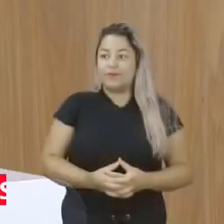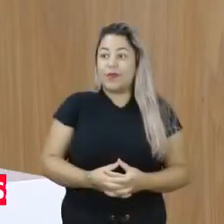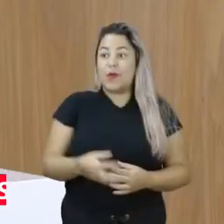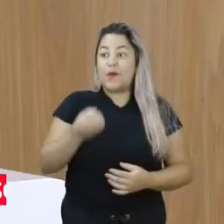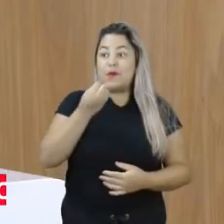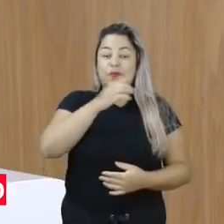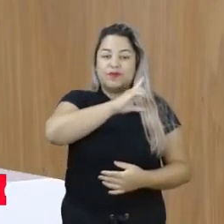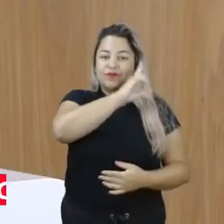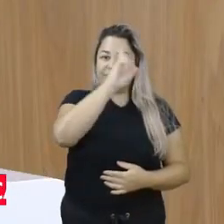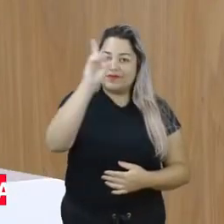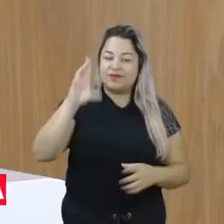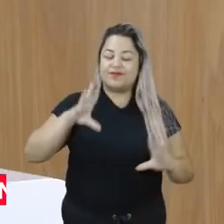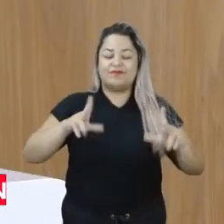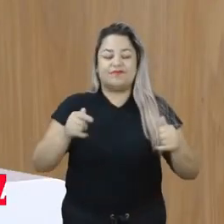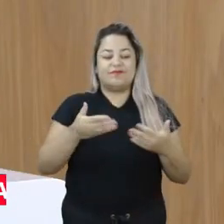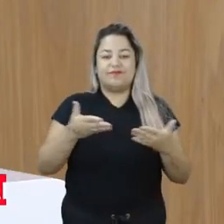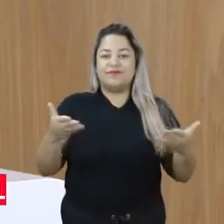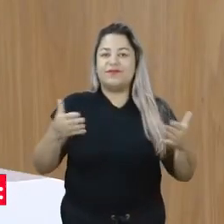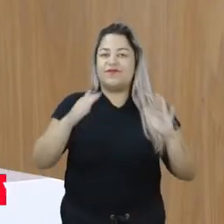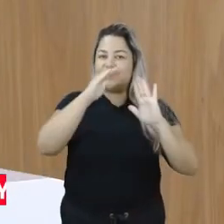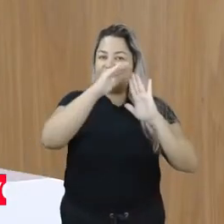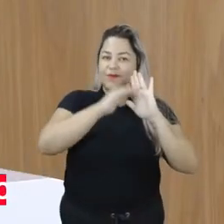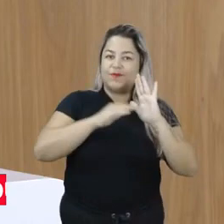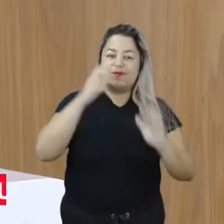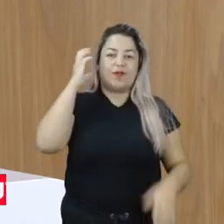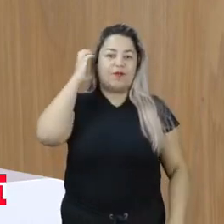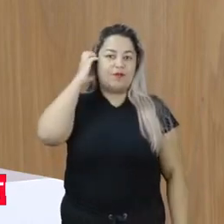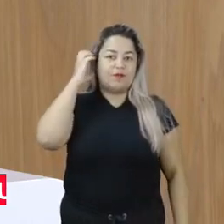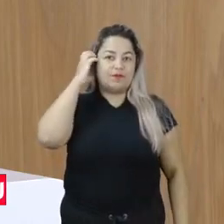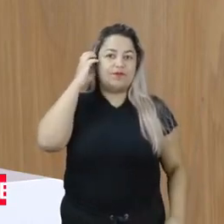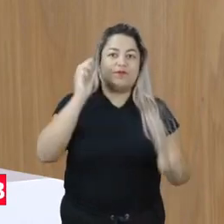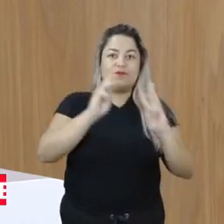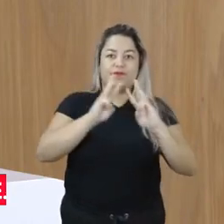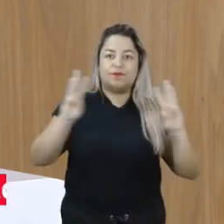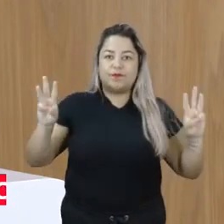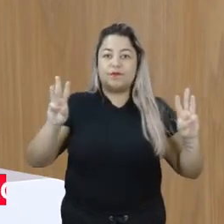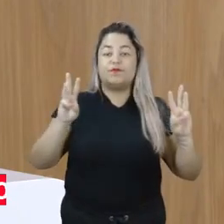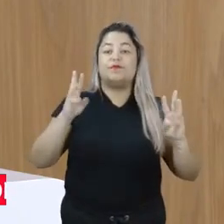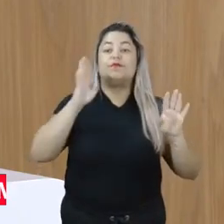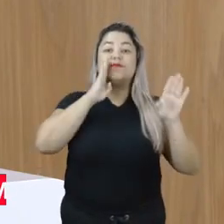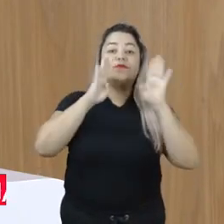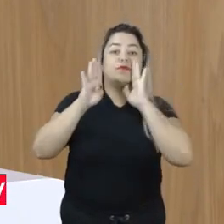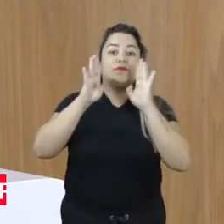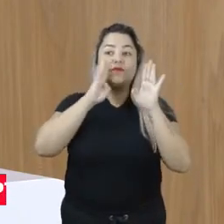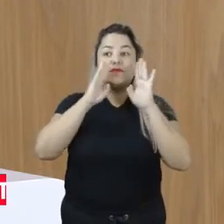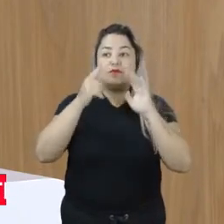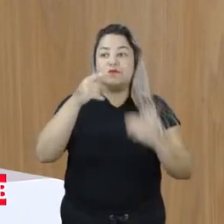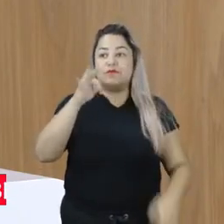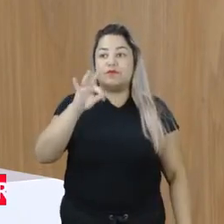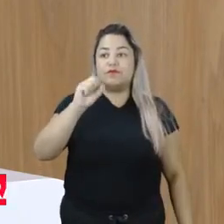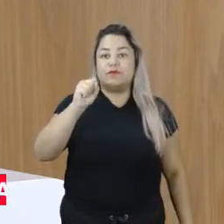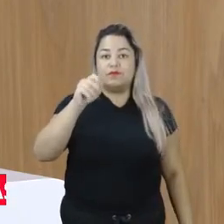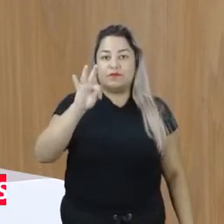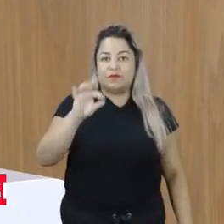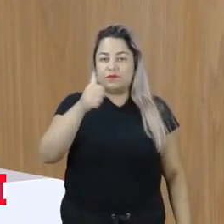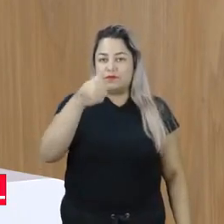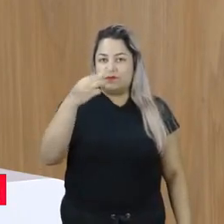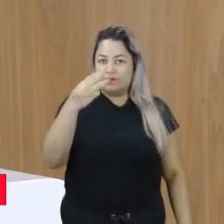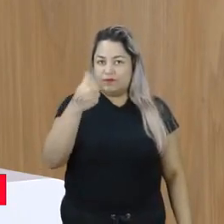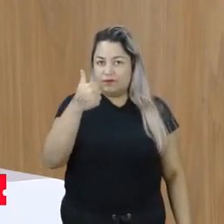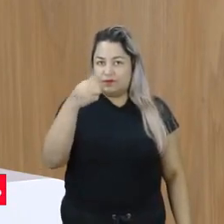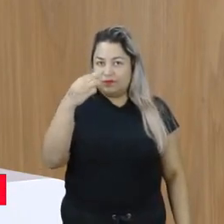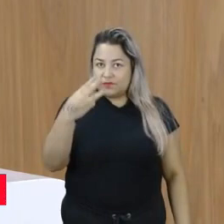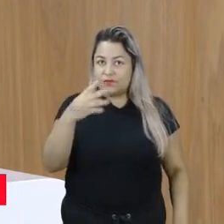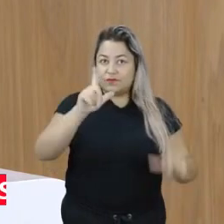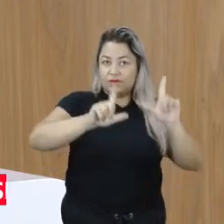Bom dia para você que acompanha a nossa programação pela Rádio PT na web, pelo Facebook, pelo PT Sat, canal 1313 e também